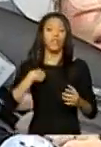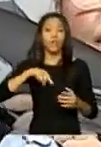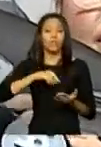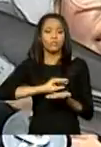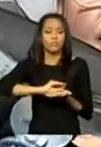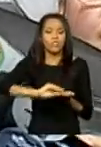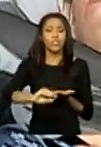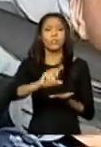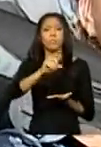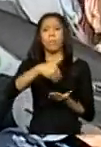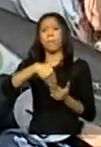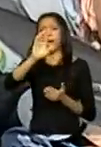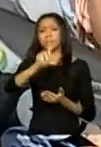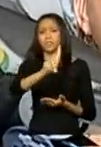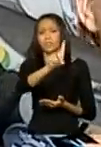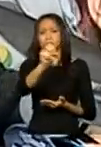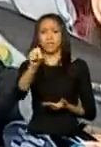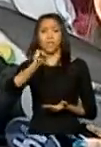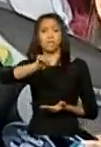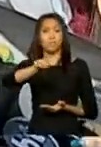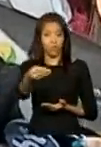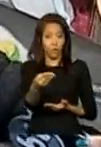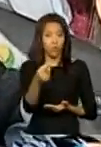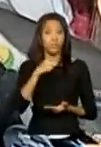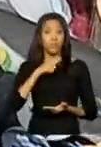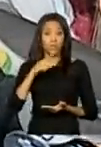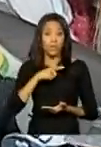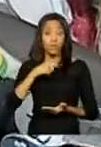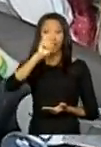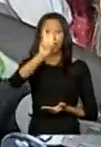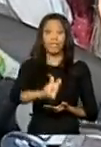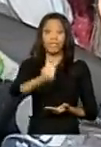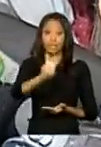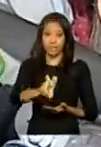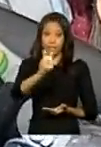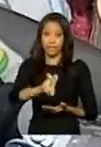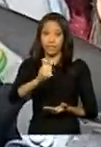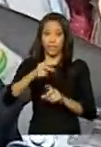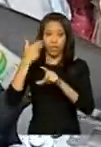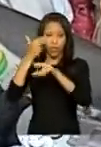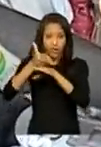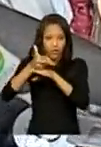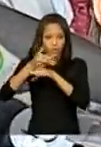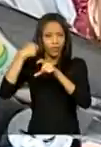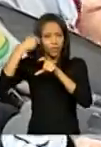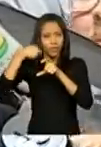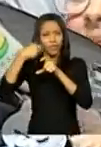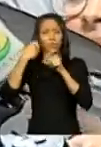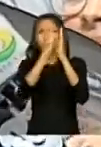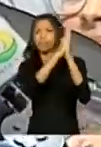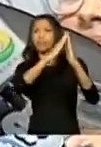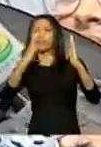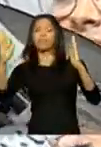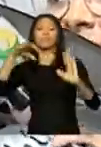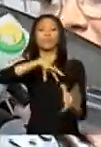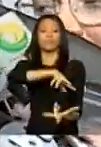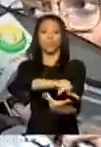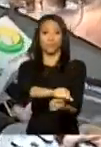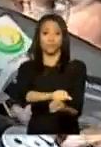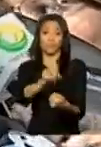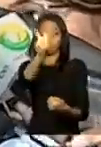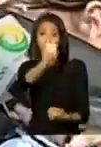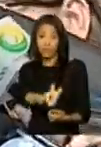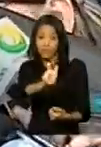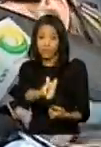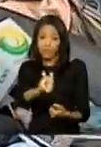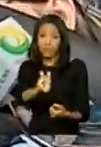e temos hoje a quinta melhor cinemateca do mundo. Isso é para o Brasil se orgulhar. O que a CGU encontrou são pequenos